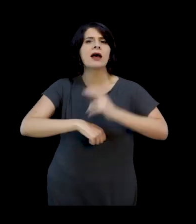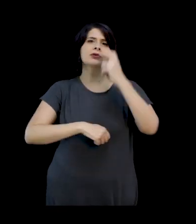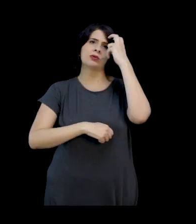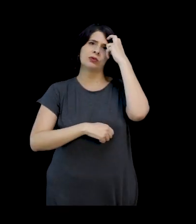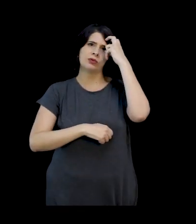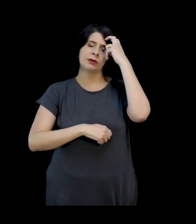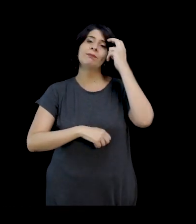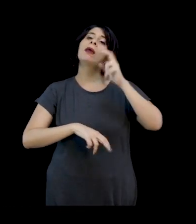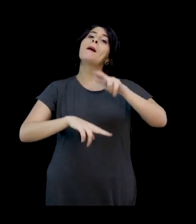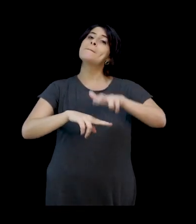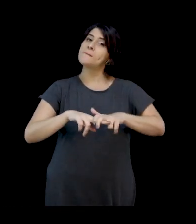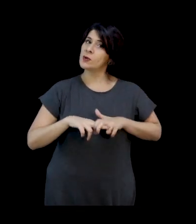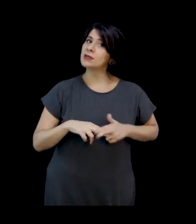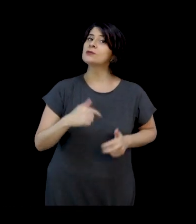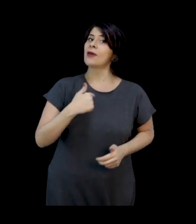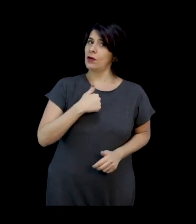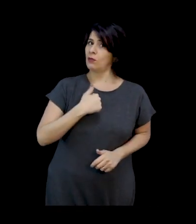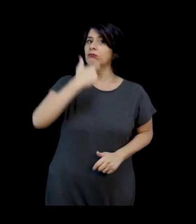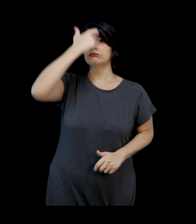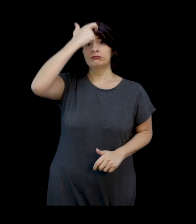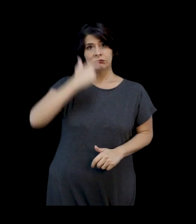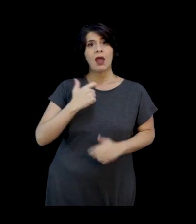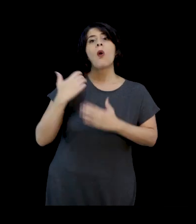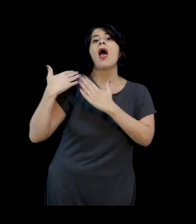e, portanto,